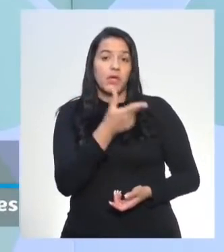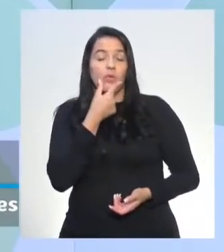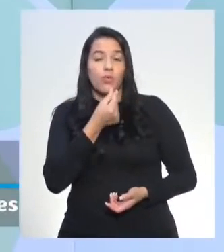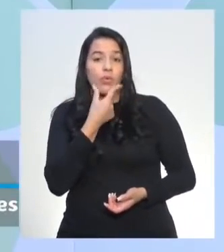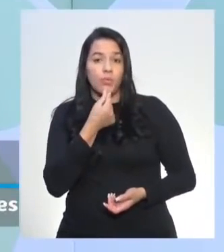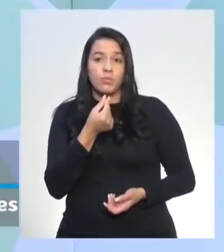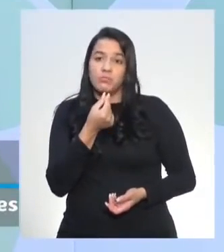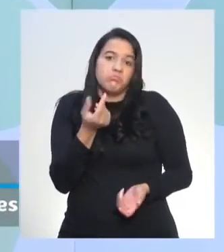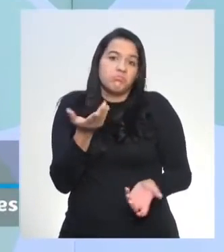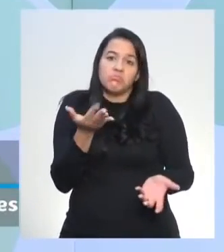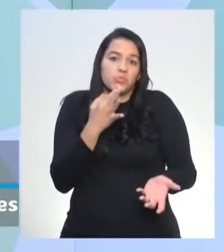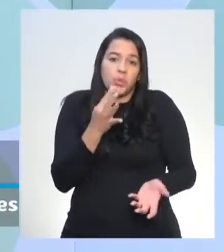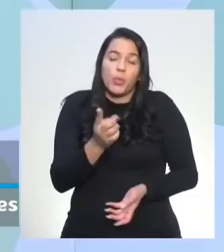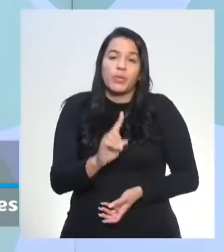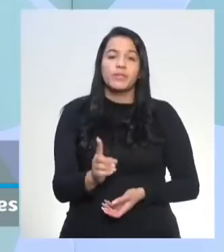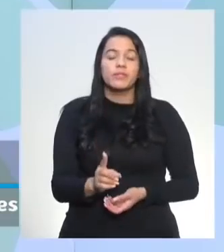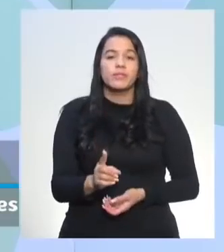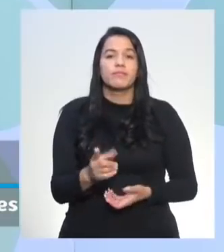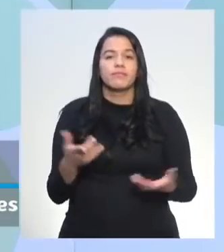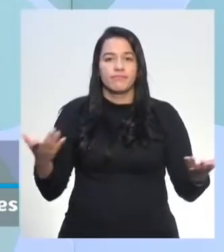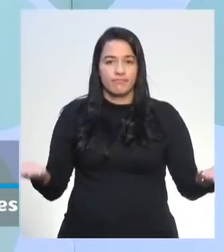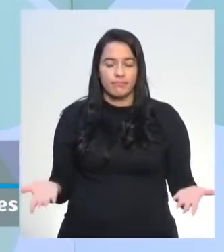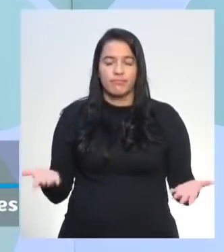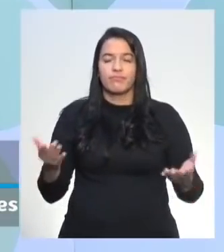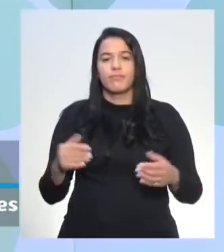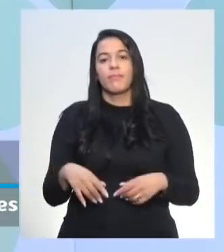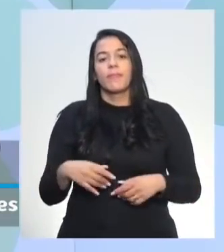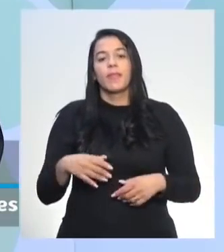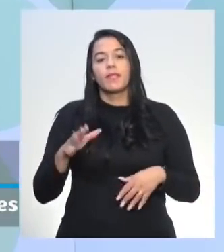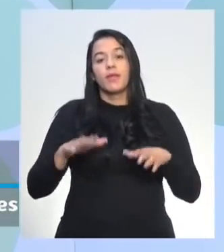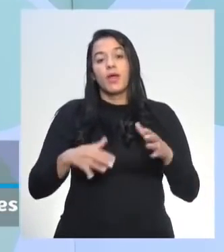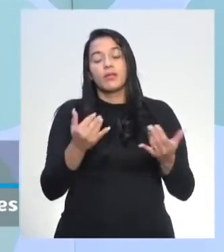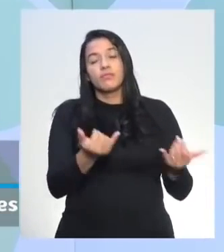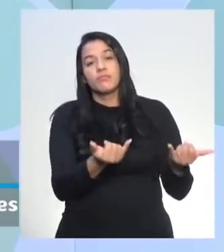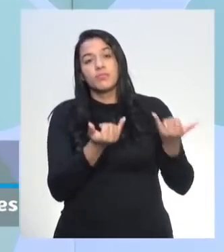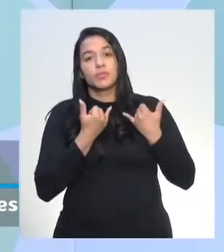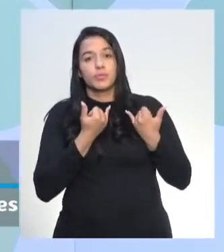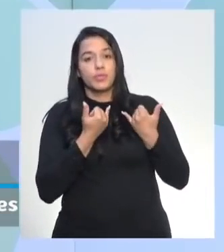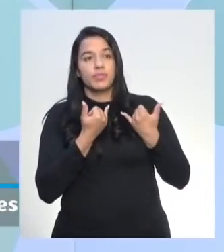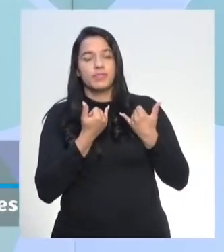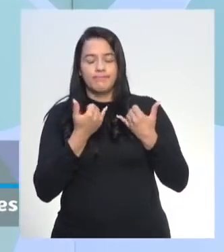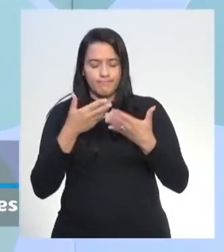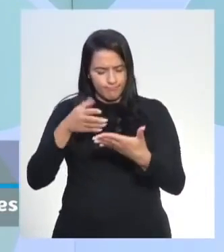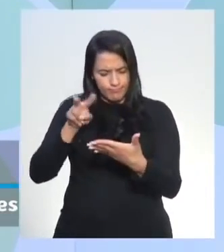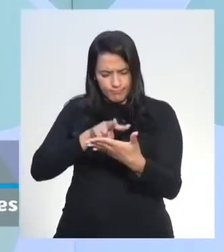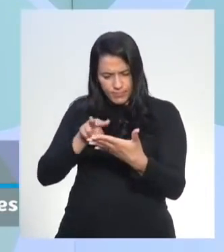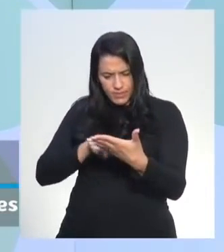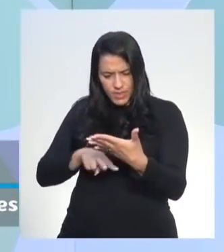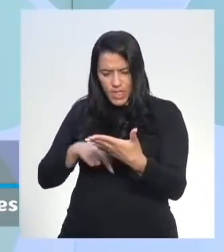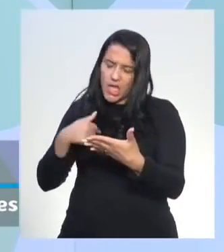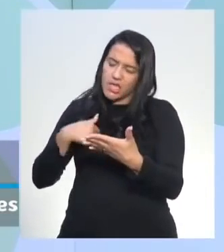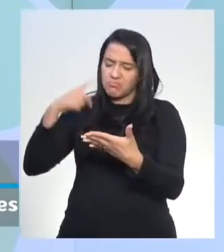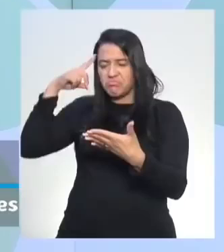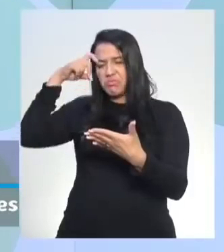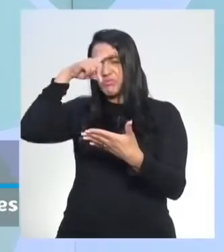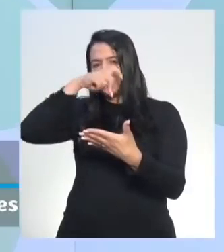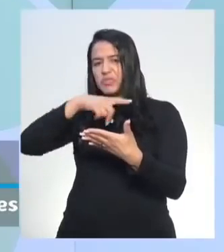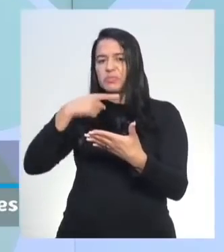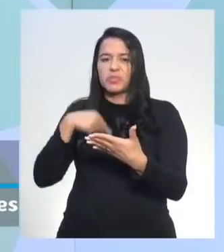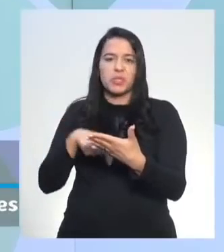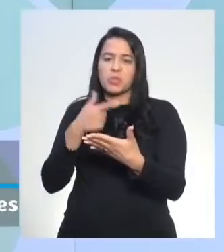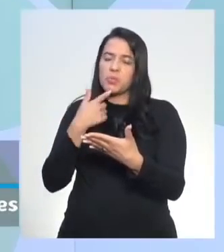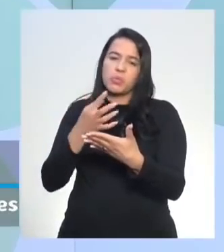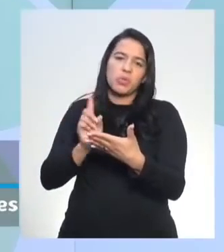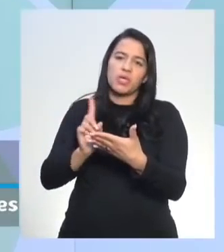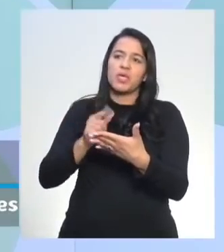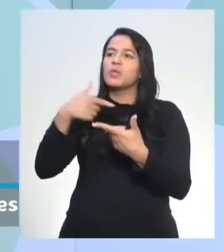essa necessidade de ter o conhecimento prévio. Então, a notícia, para mim, talvez, fosse um pouco complicada, porque eu nem conheceria também os outros escritores